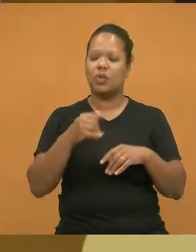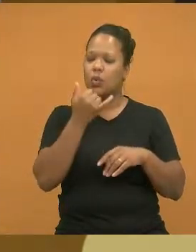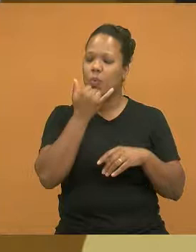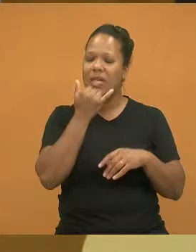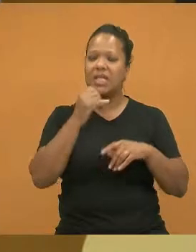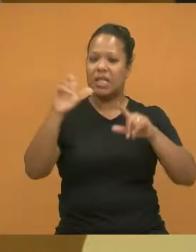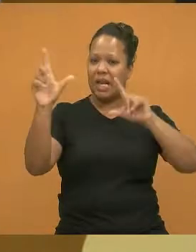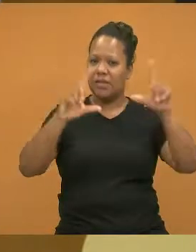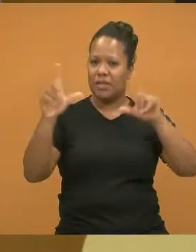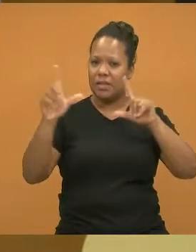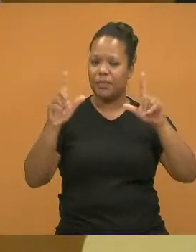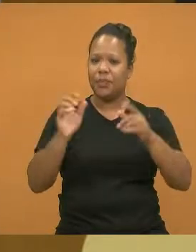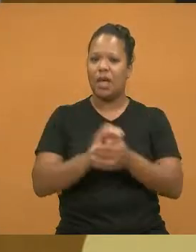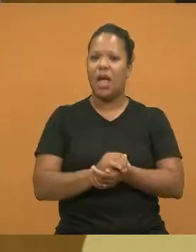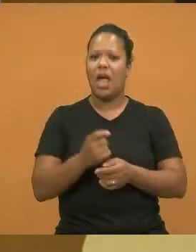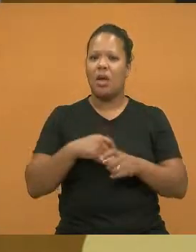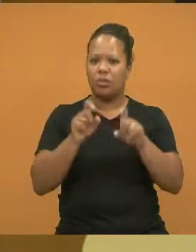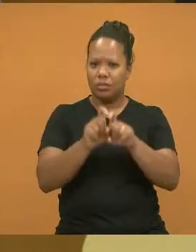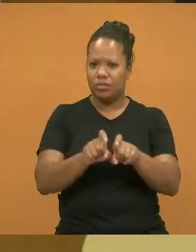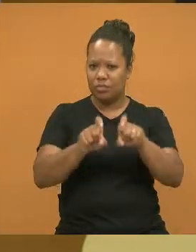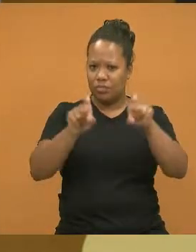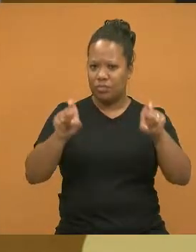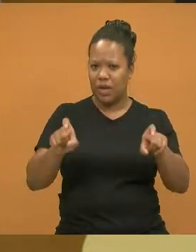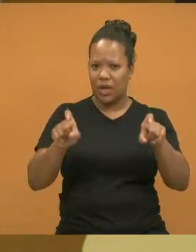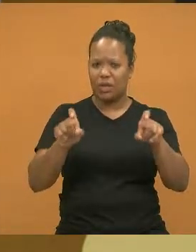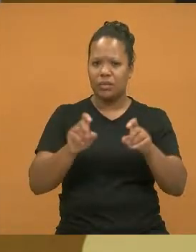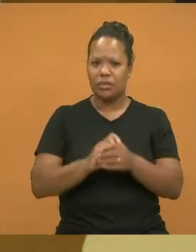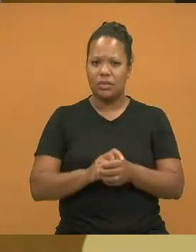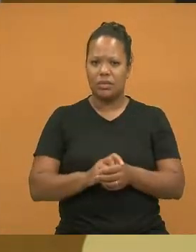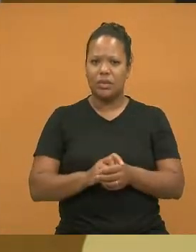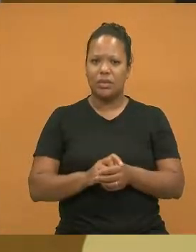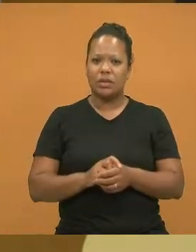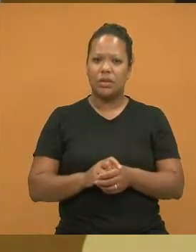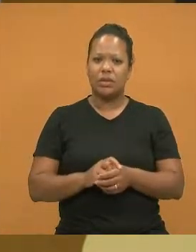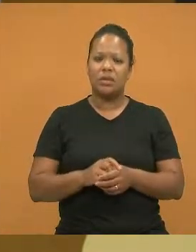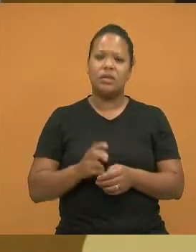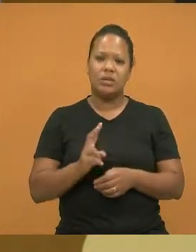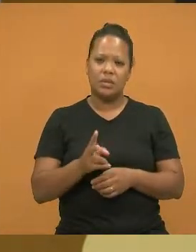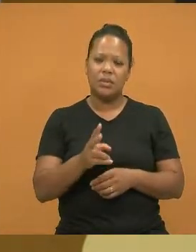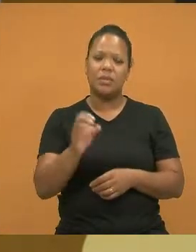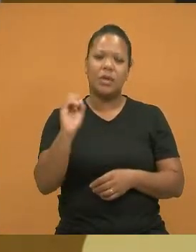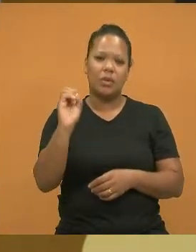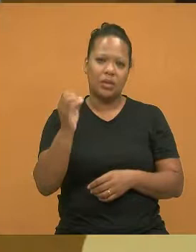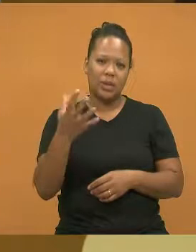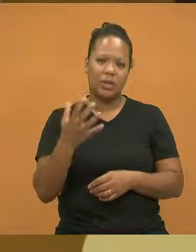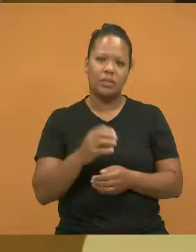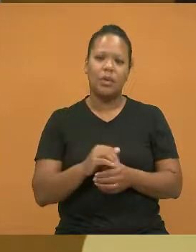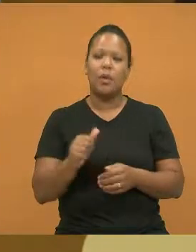uma profissão de ginecologista obstetra, que a gente pega direto casos como esse.